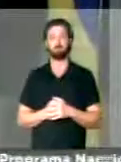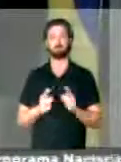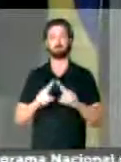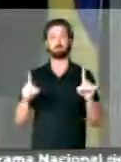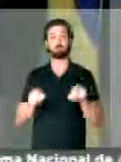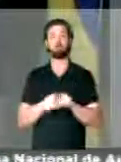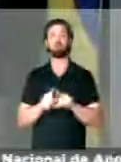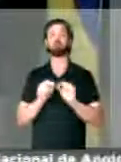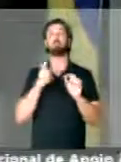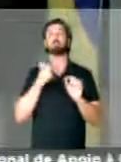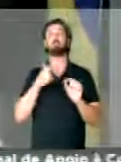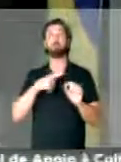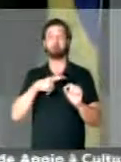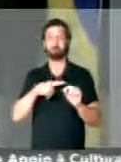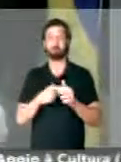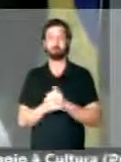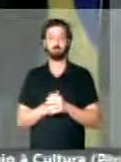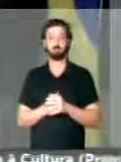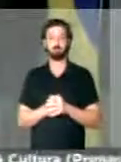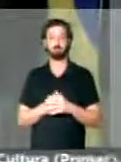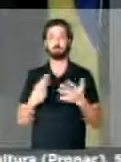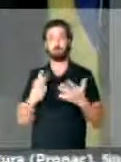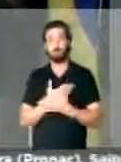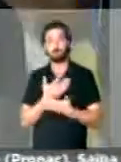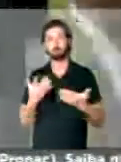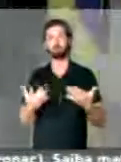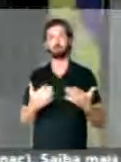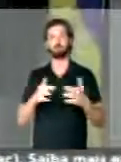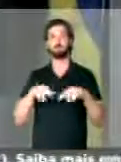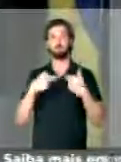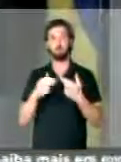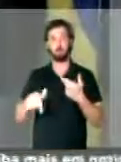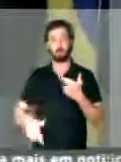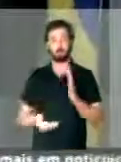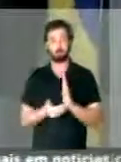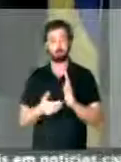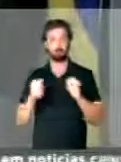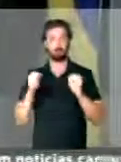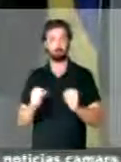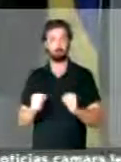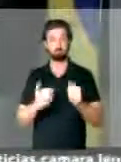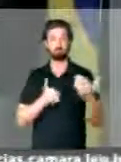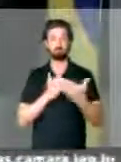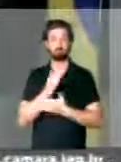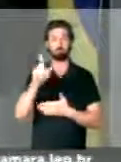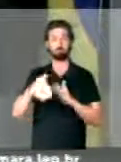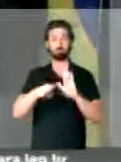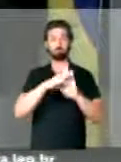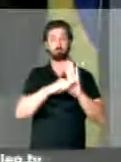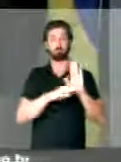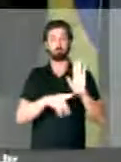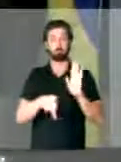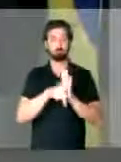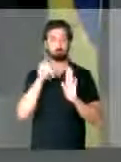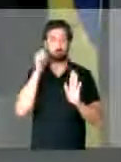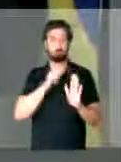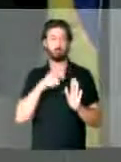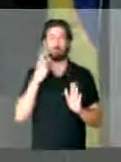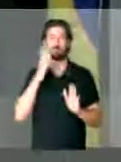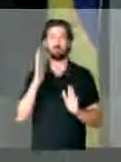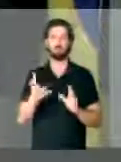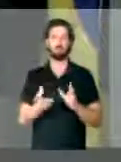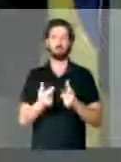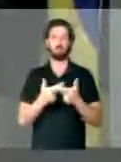que a gente tem vontade também, que no decorrer das sessões dessa casa a gente possa aprovar, que são as pautas femininas. Falamos muito